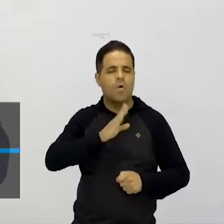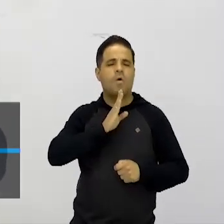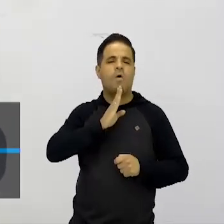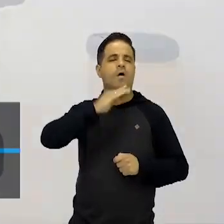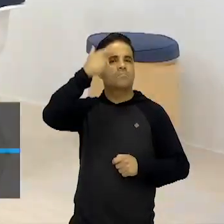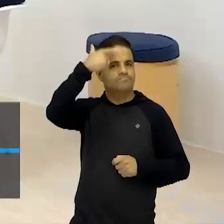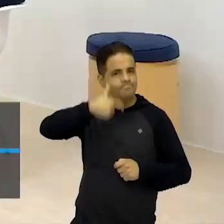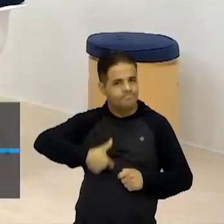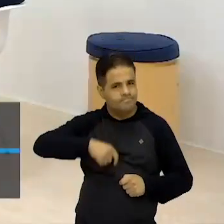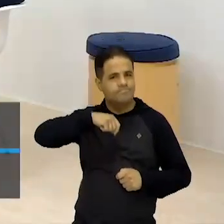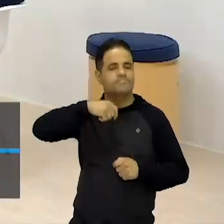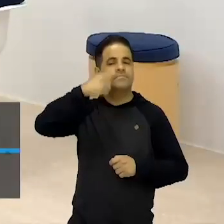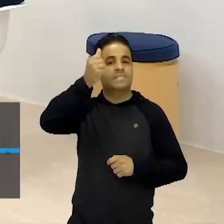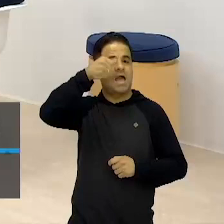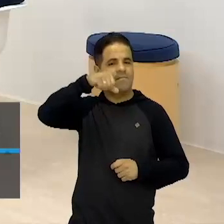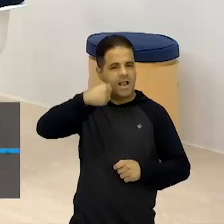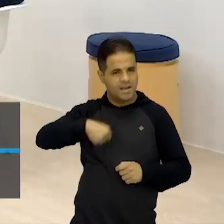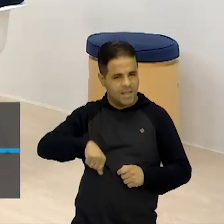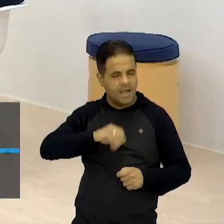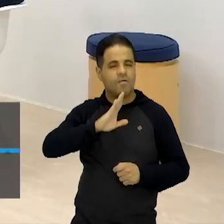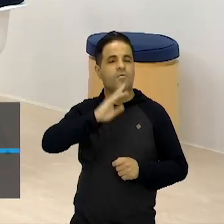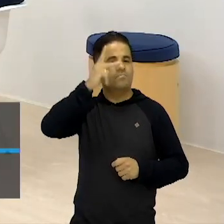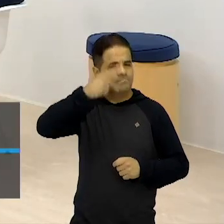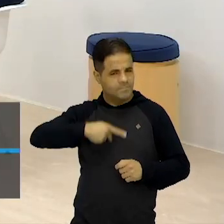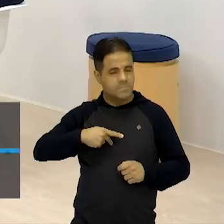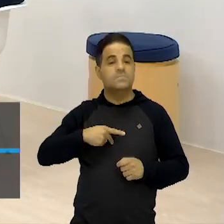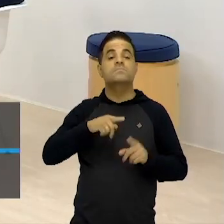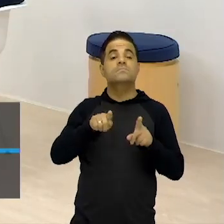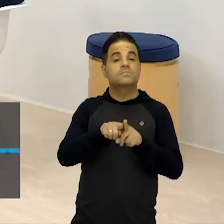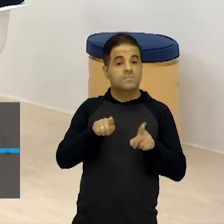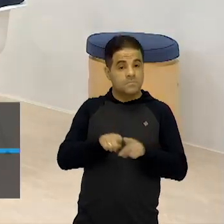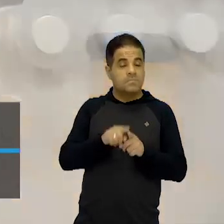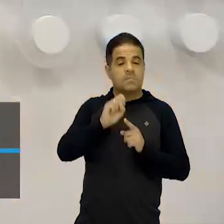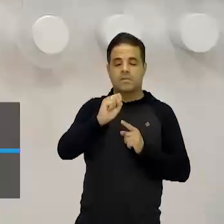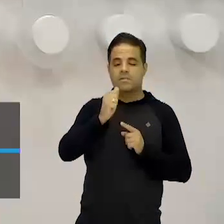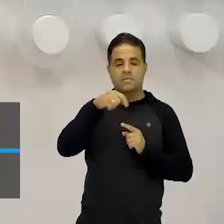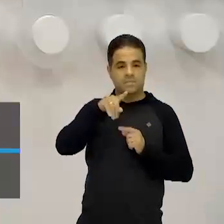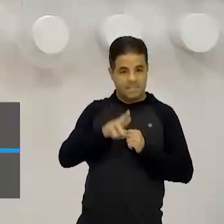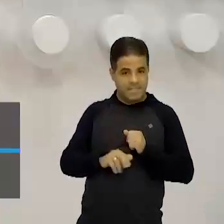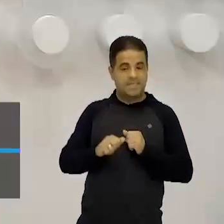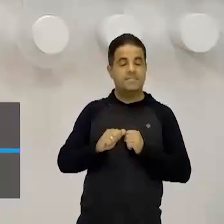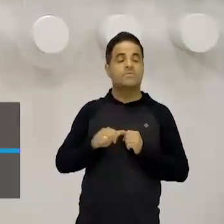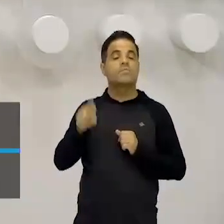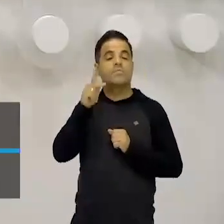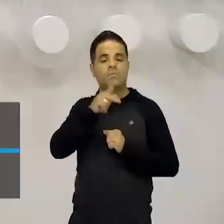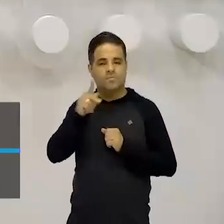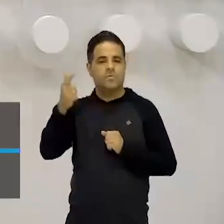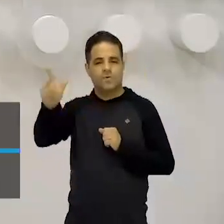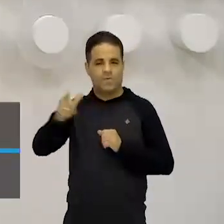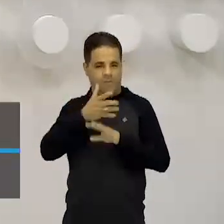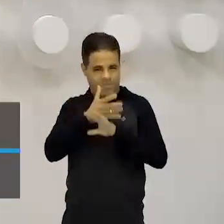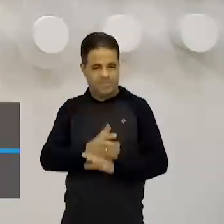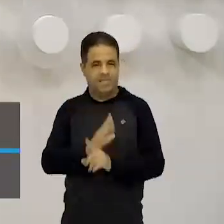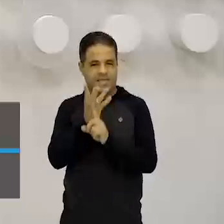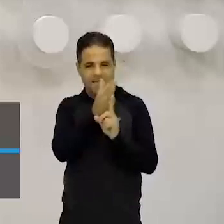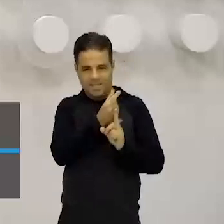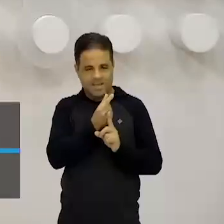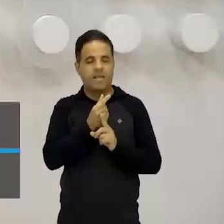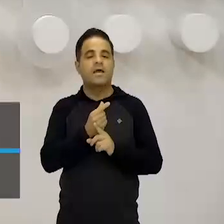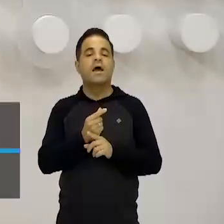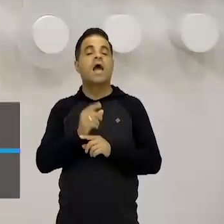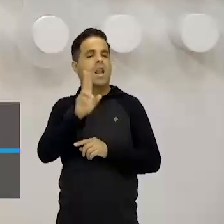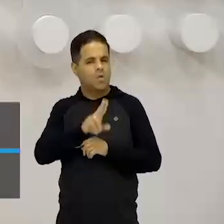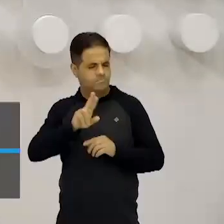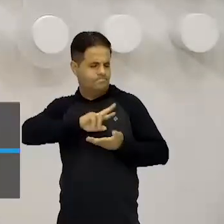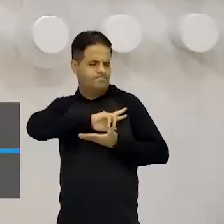autoconhecimento, né? Exatamente. E lá tem a professora também, Sandra, que ela é de artes, que ela também ajuda muito, ela também